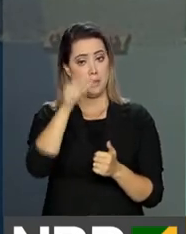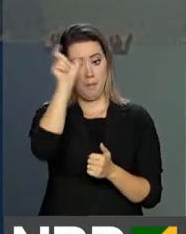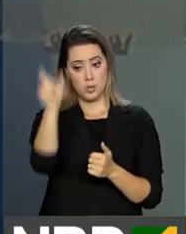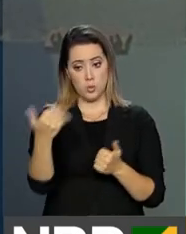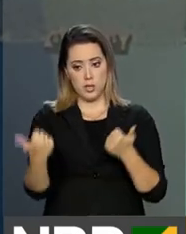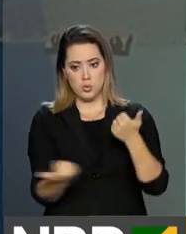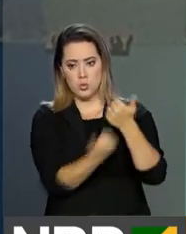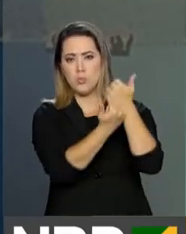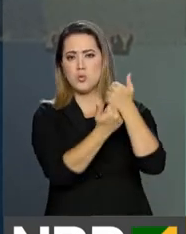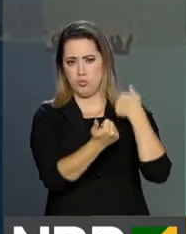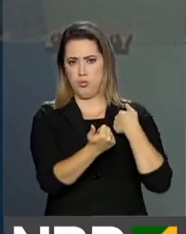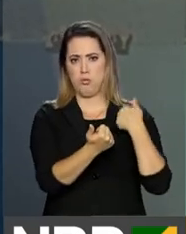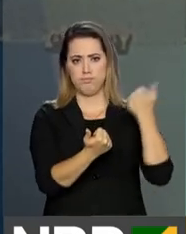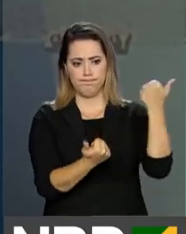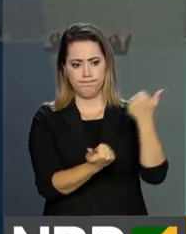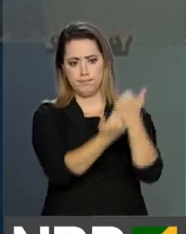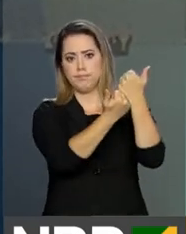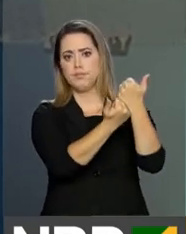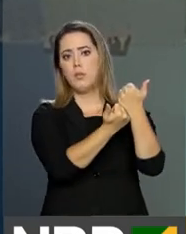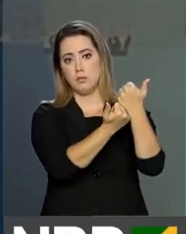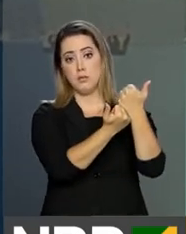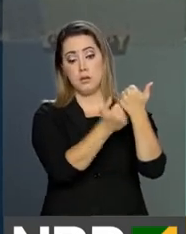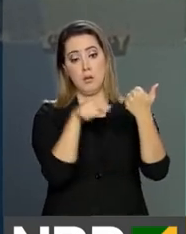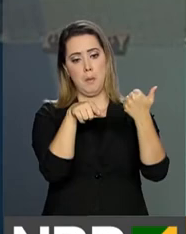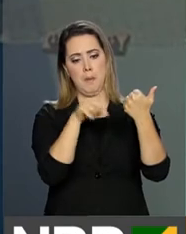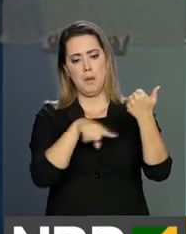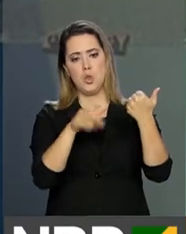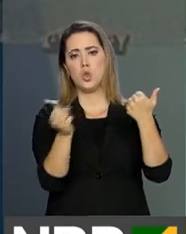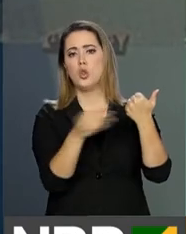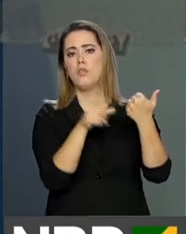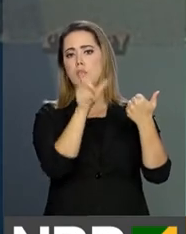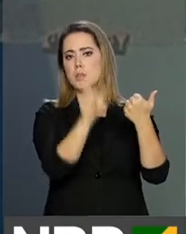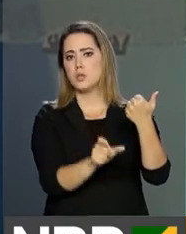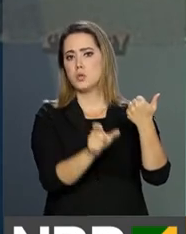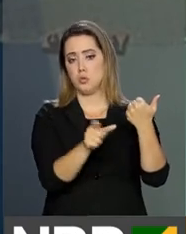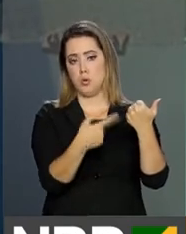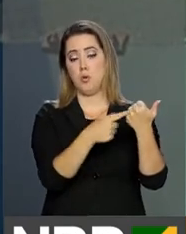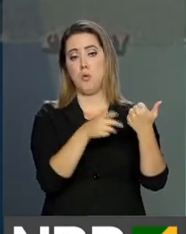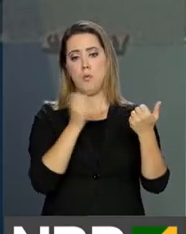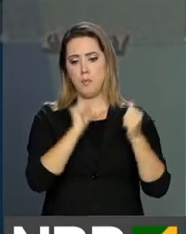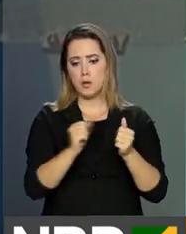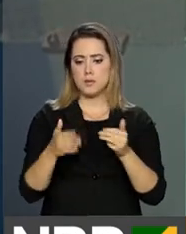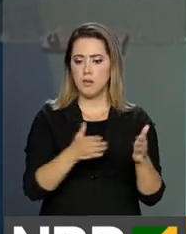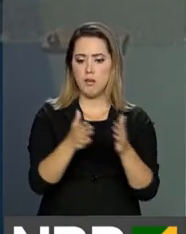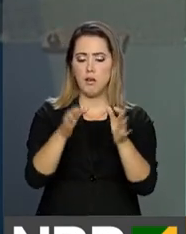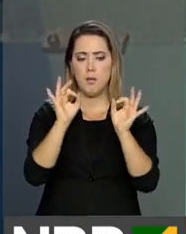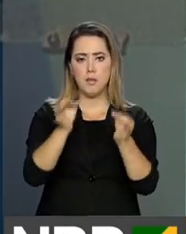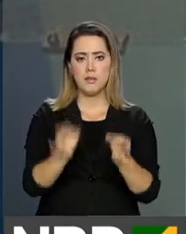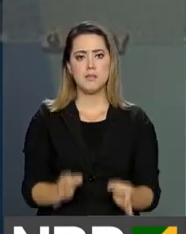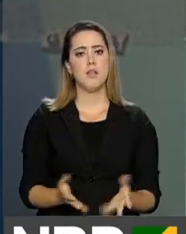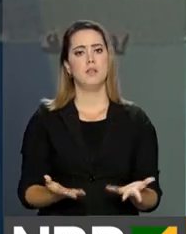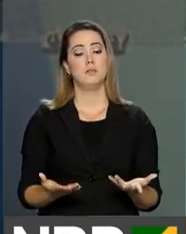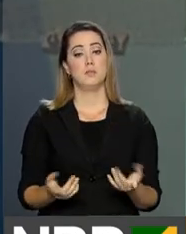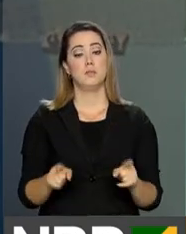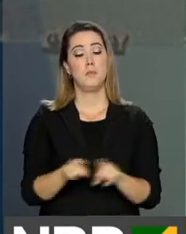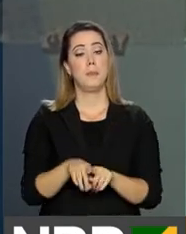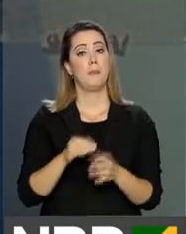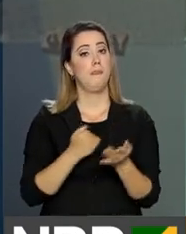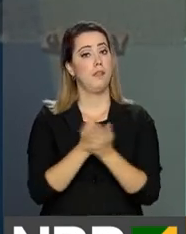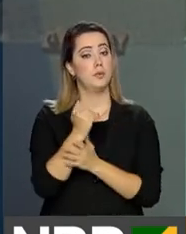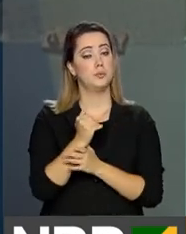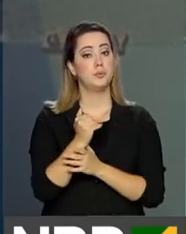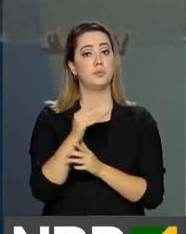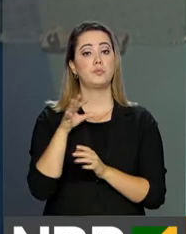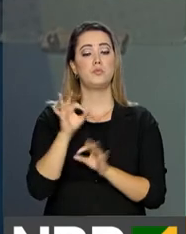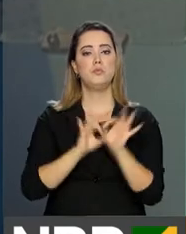locomotiva com toda tranquilidade. E começamos por algo que não era fácil, que era a instituição do teto